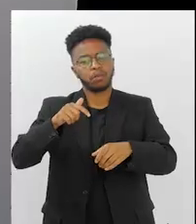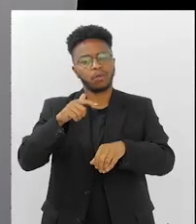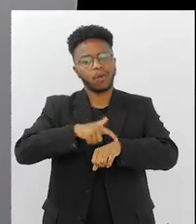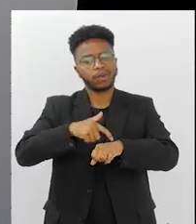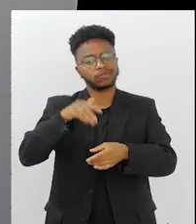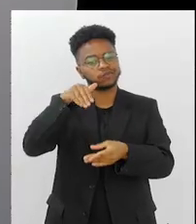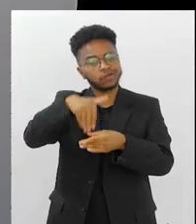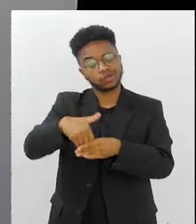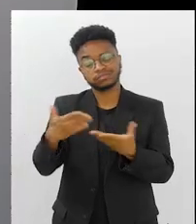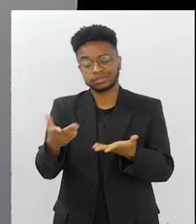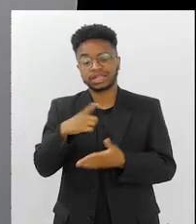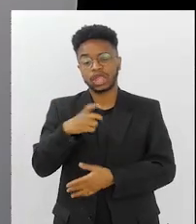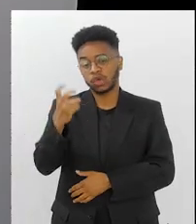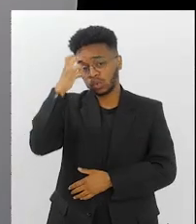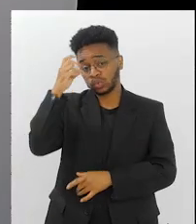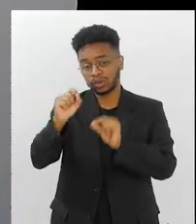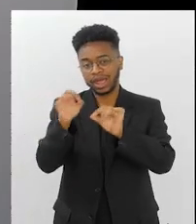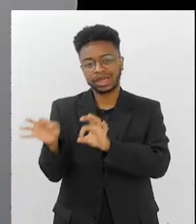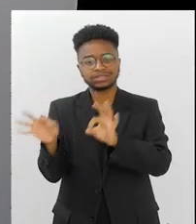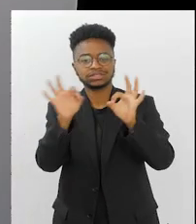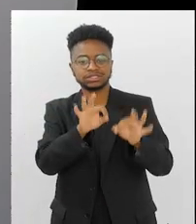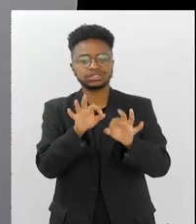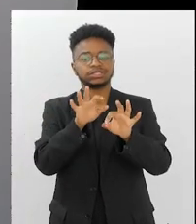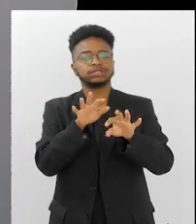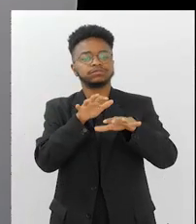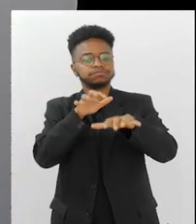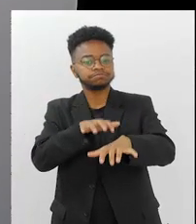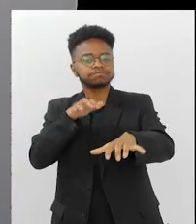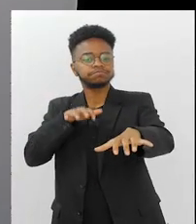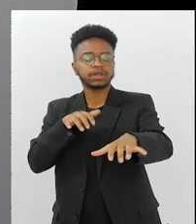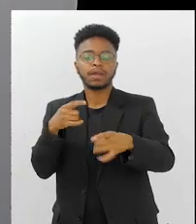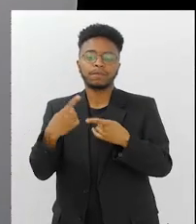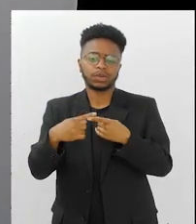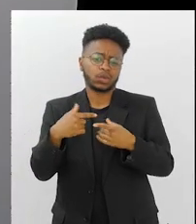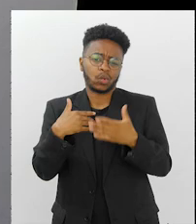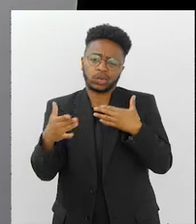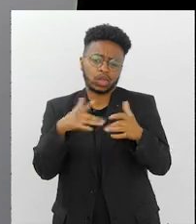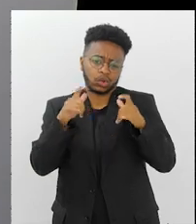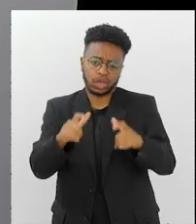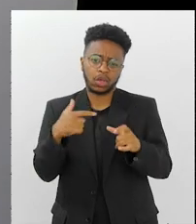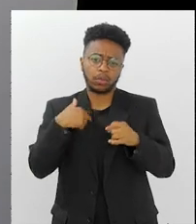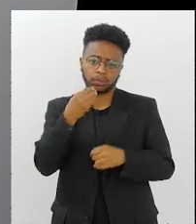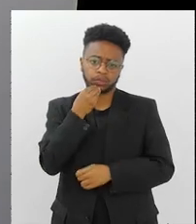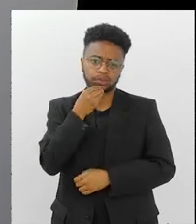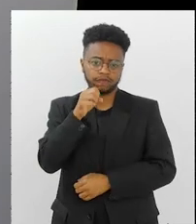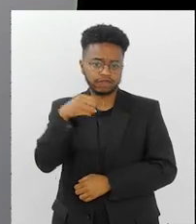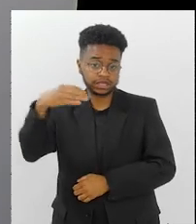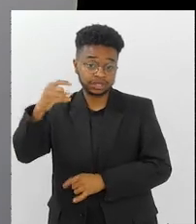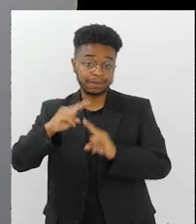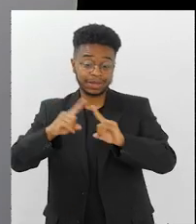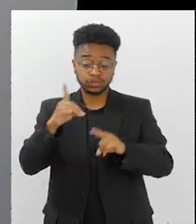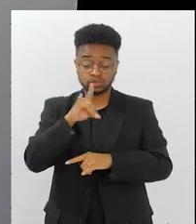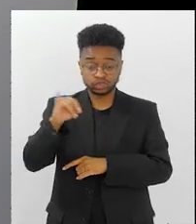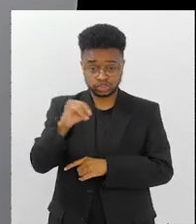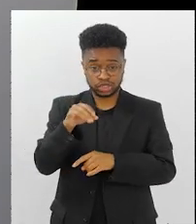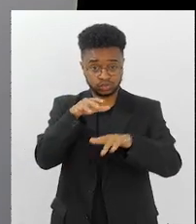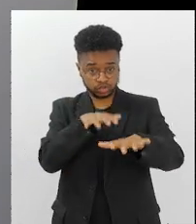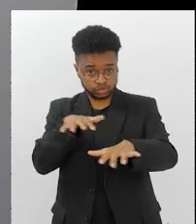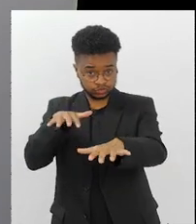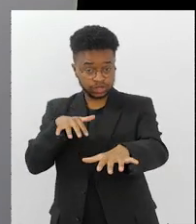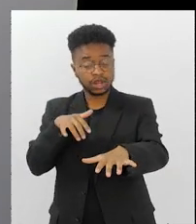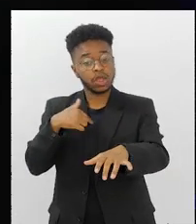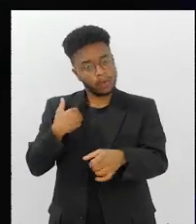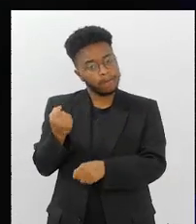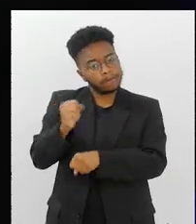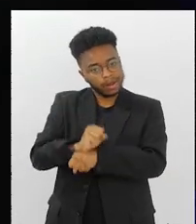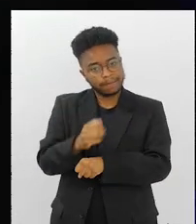apuração então eu cresci com essa cultura de assistir desfile eh eu poderia estar em qualquer lugar viajando mas nos dias dos desfiles eu